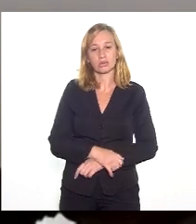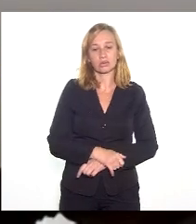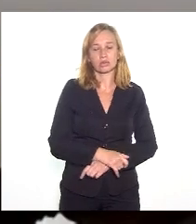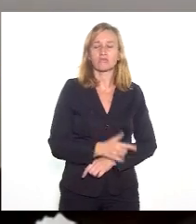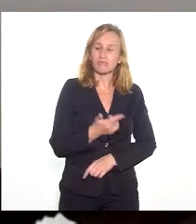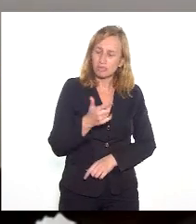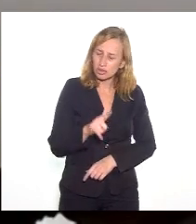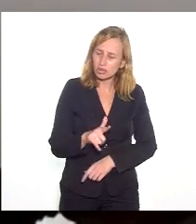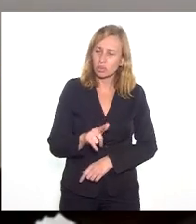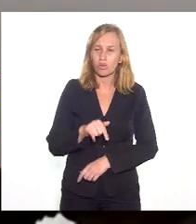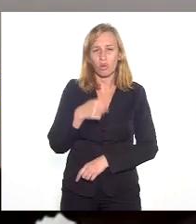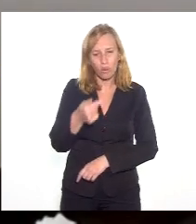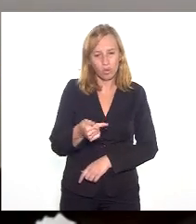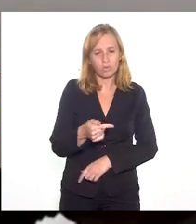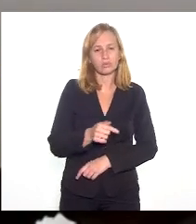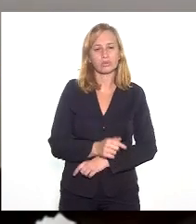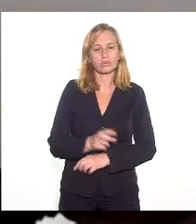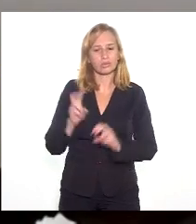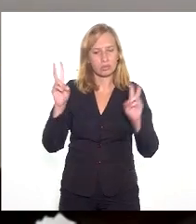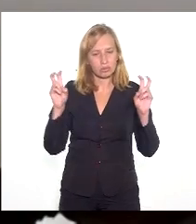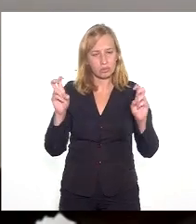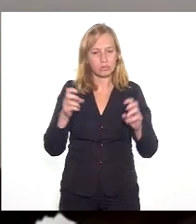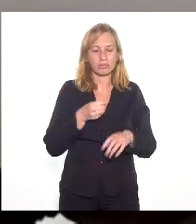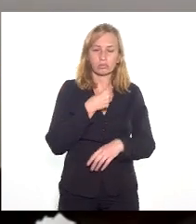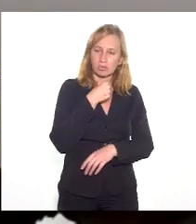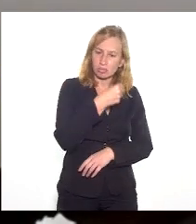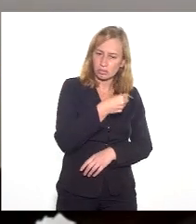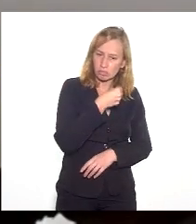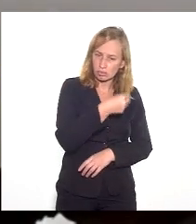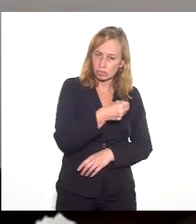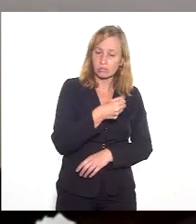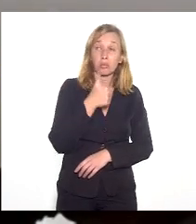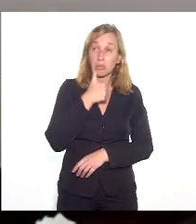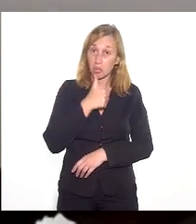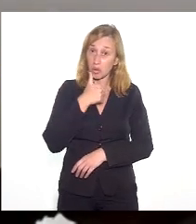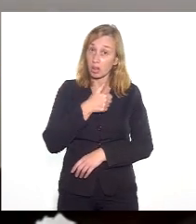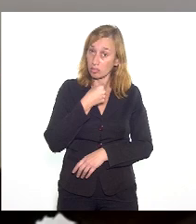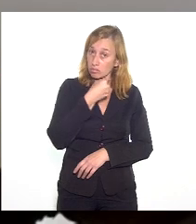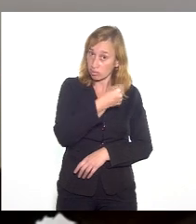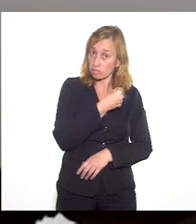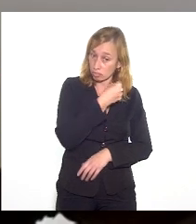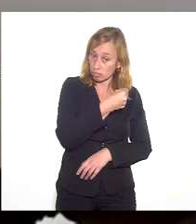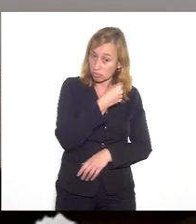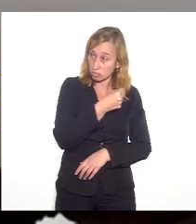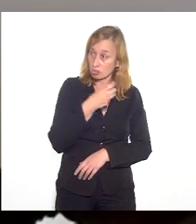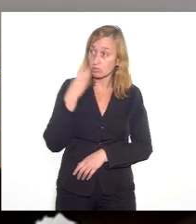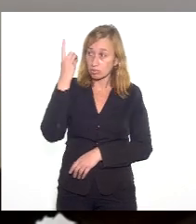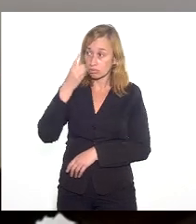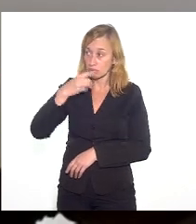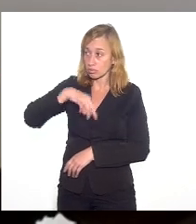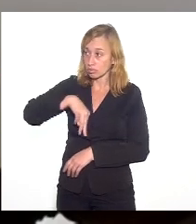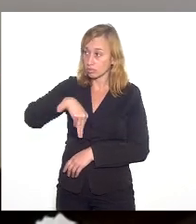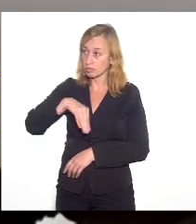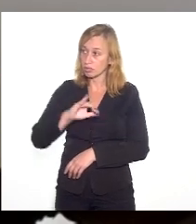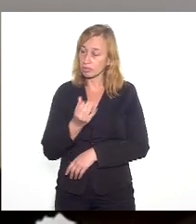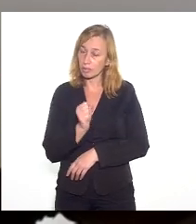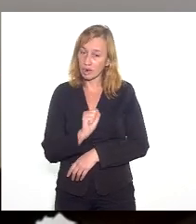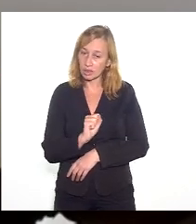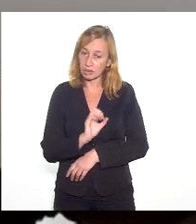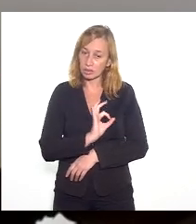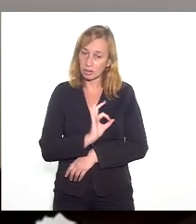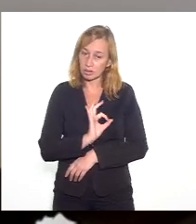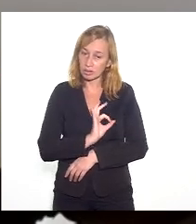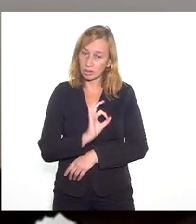é mais um caso de jornalista, e notadamente mulheres, deputada Marta Rocha, notadamente mulheres,